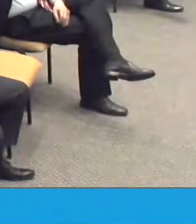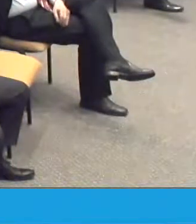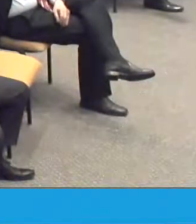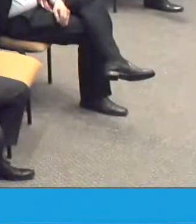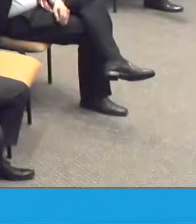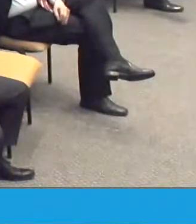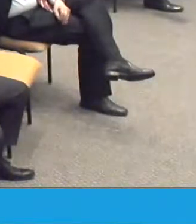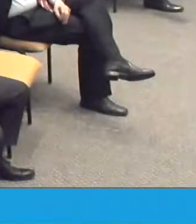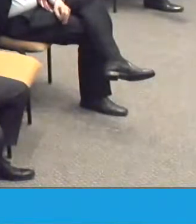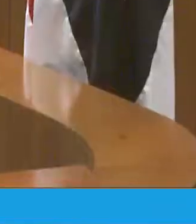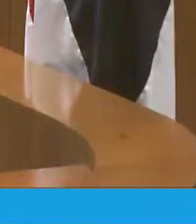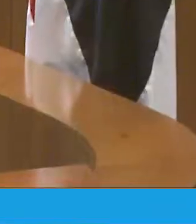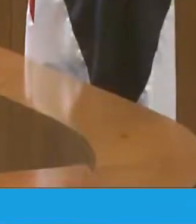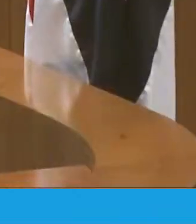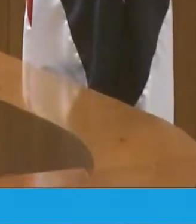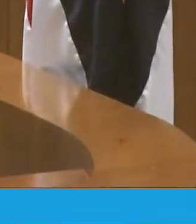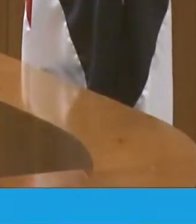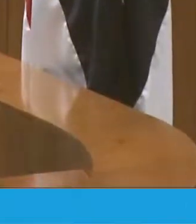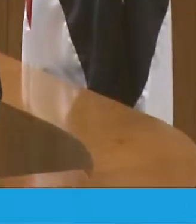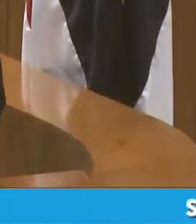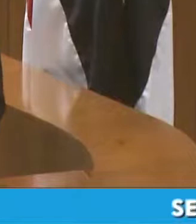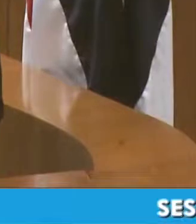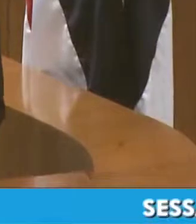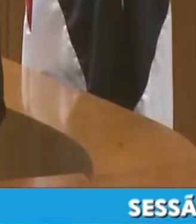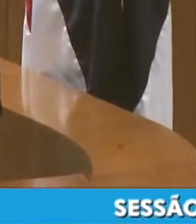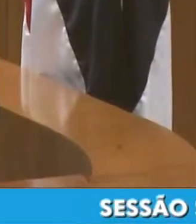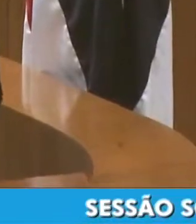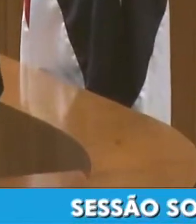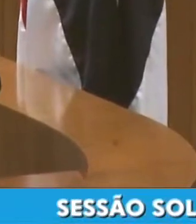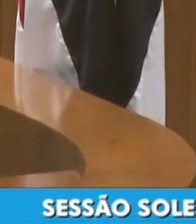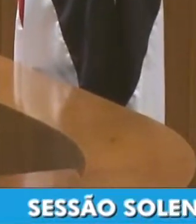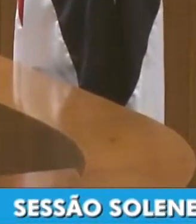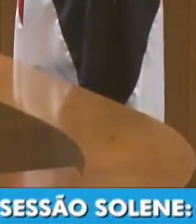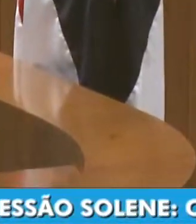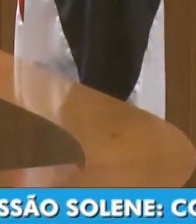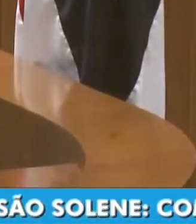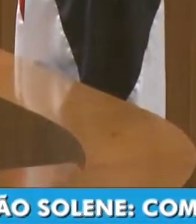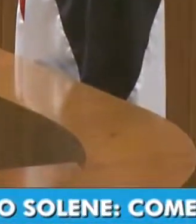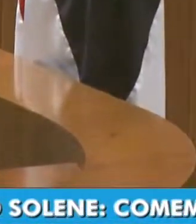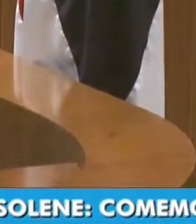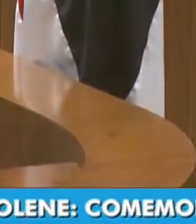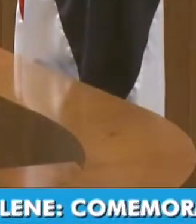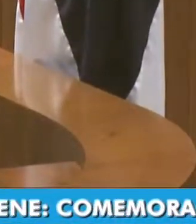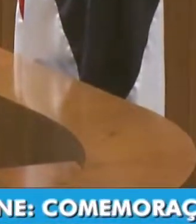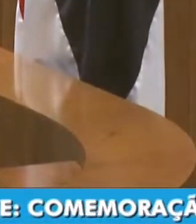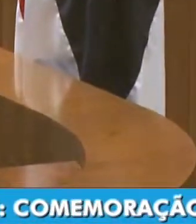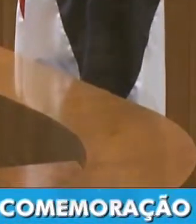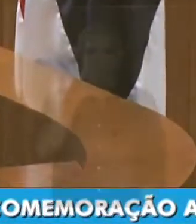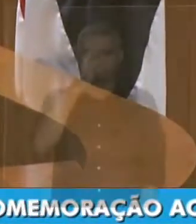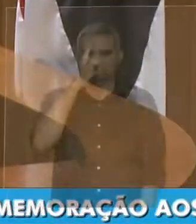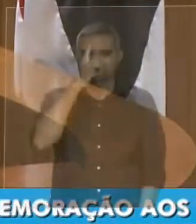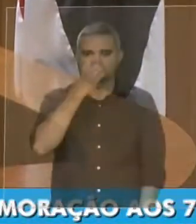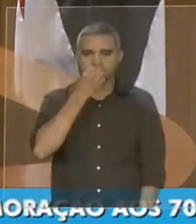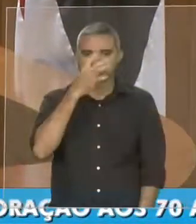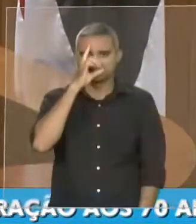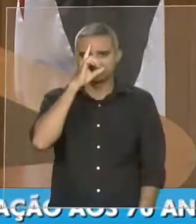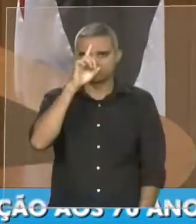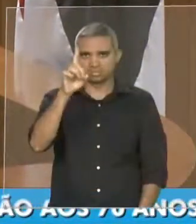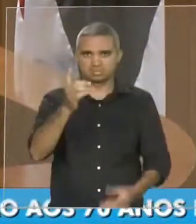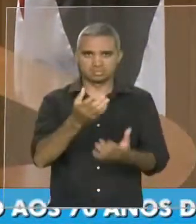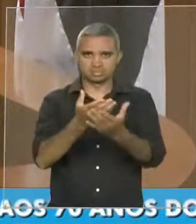Bom dia a todos. Inicialmente, cumprimentando os que integram a mesa, o excelentíssimo senhor deputado Otelino